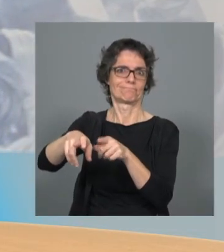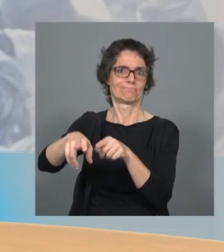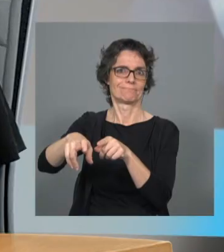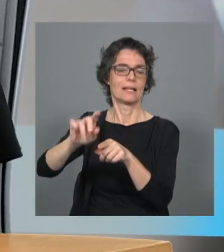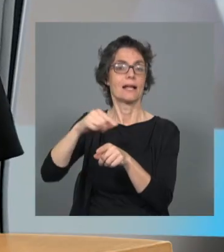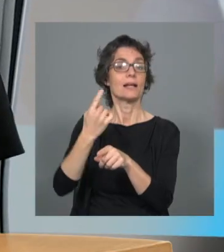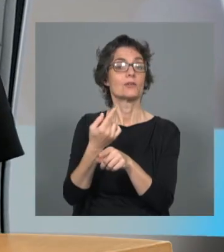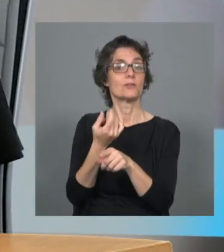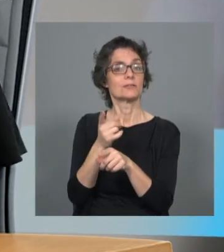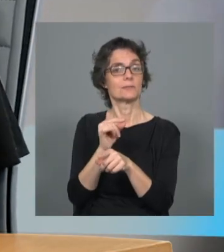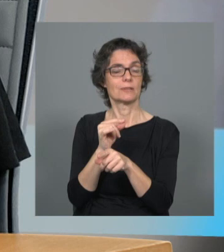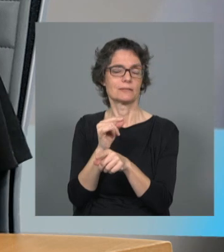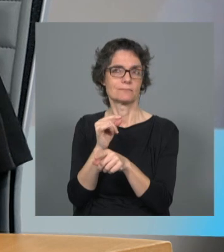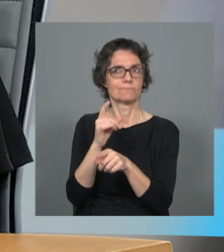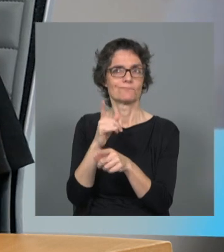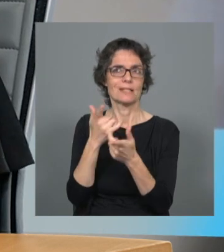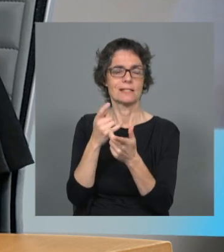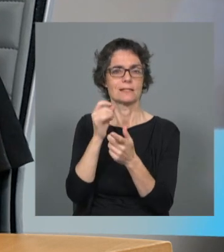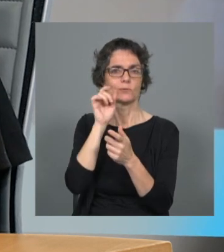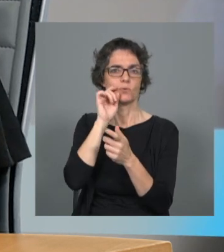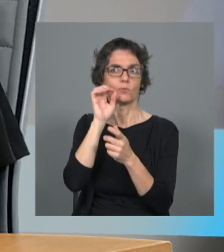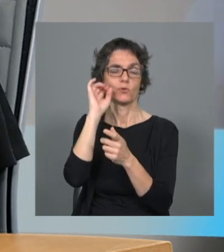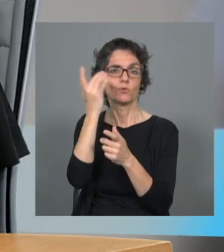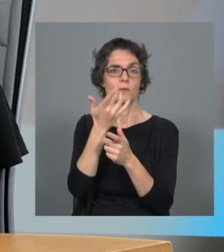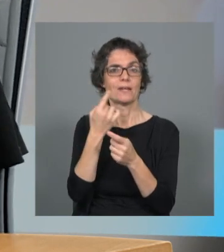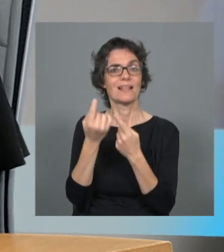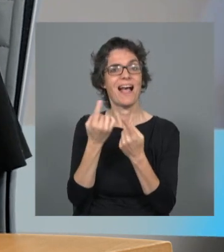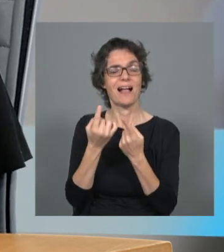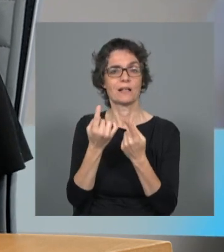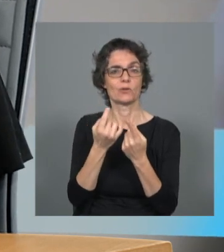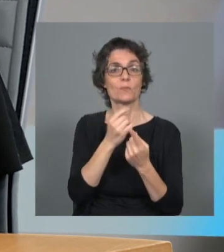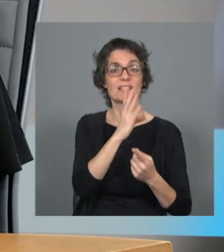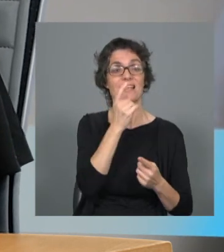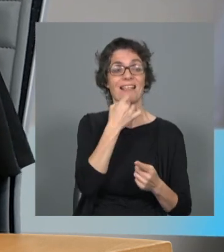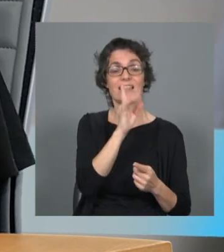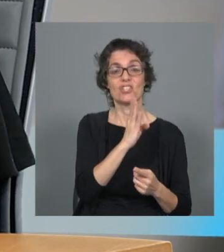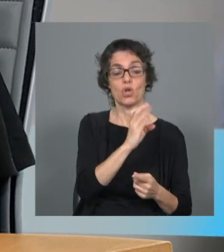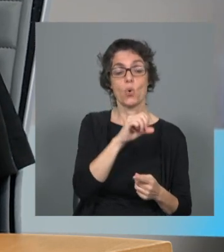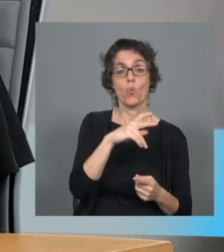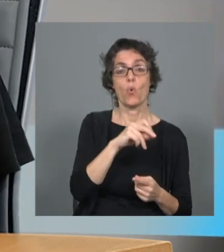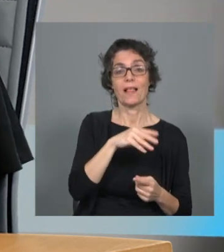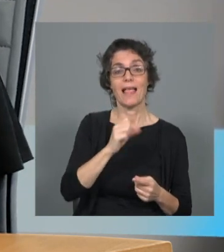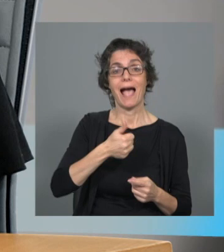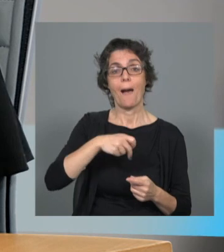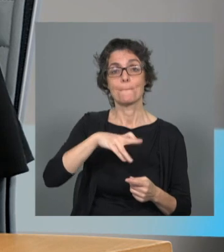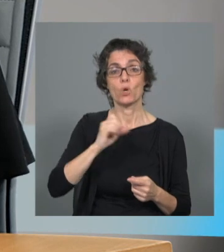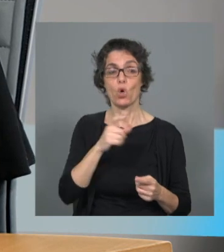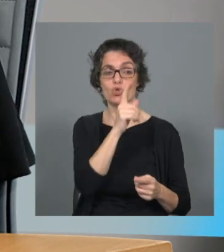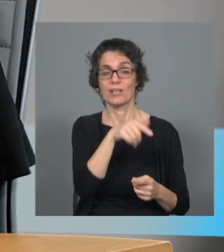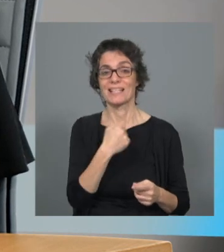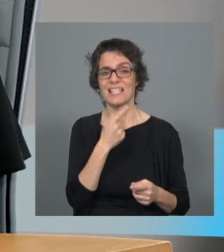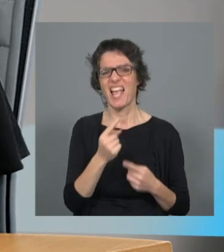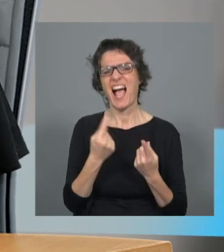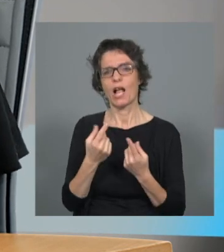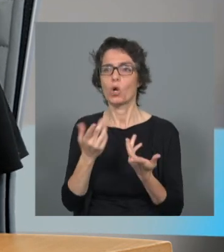expressão de Juan Ambrosio, como algo que está na moda. Mas não é um problema